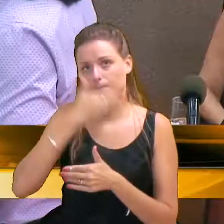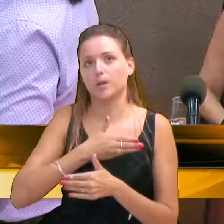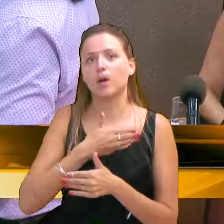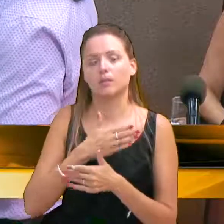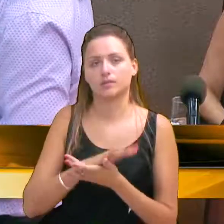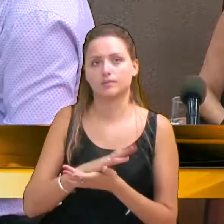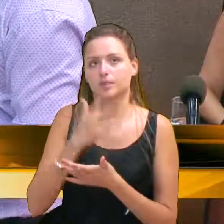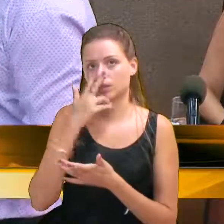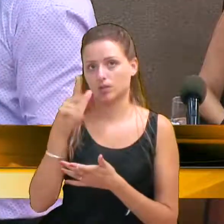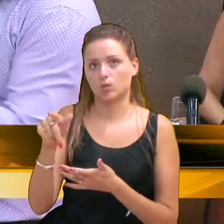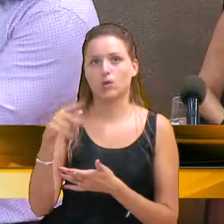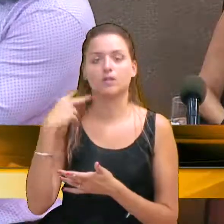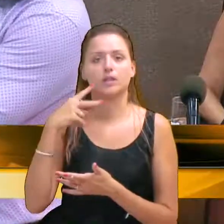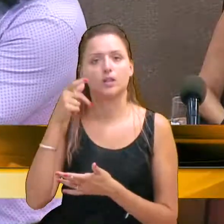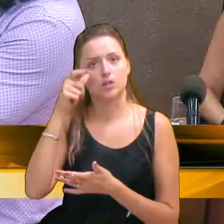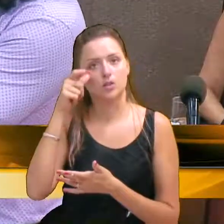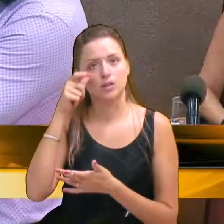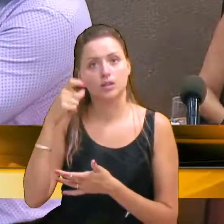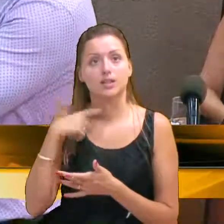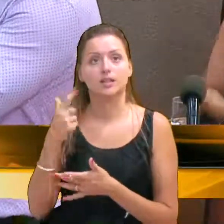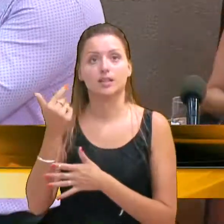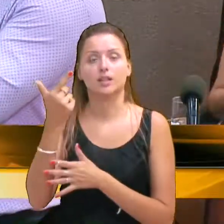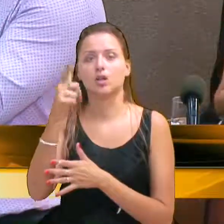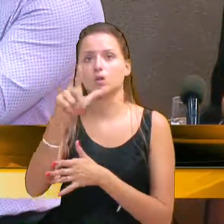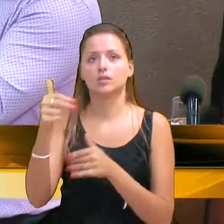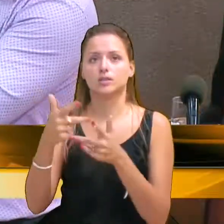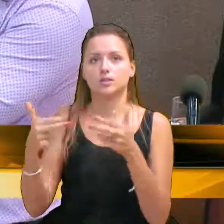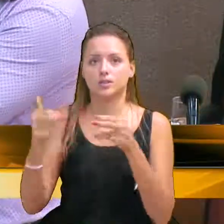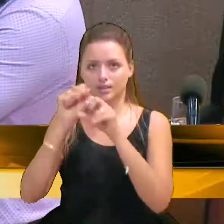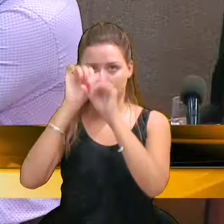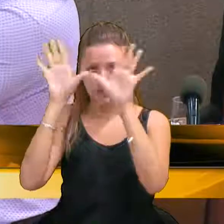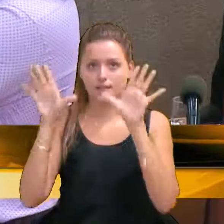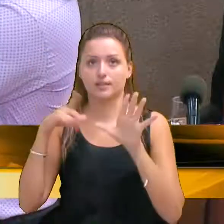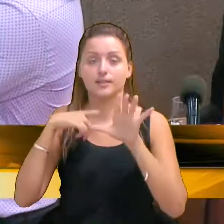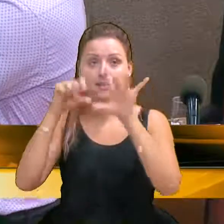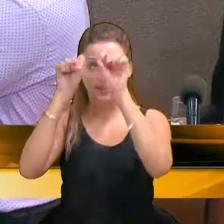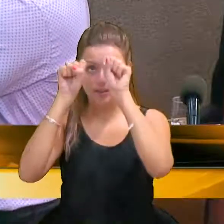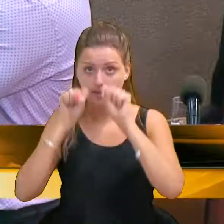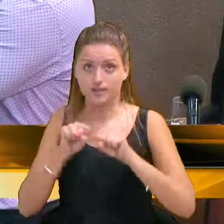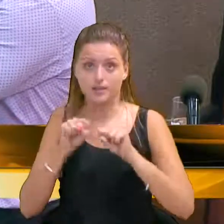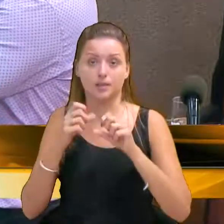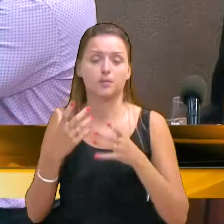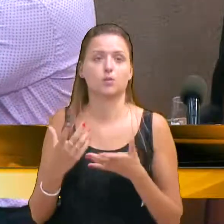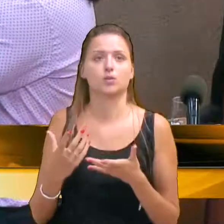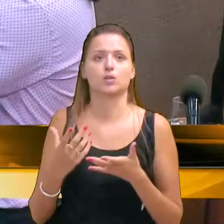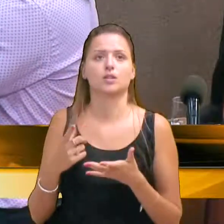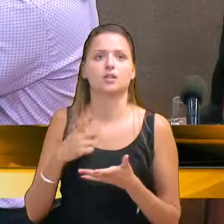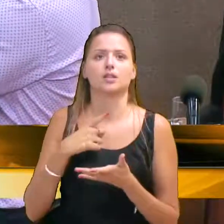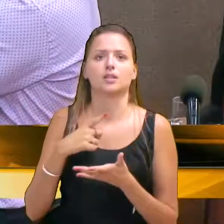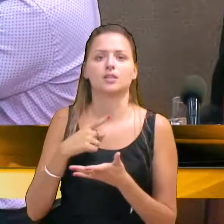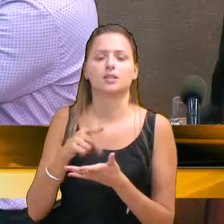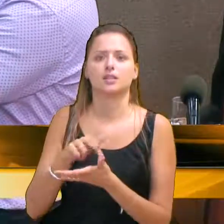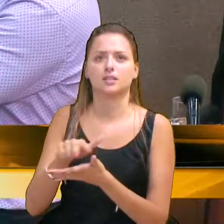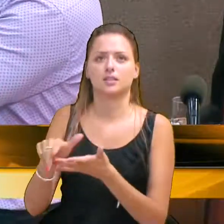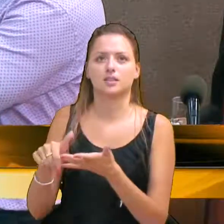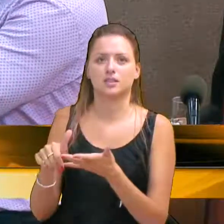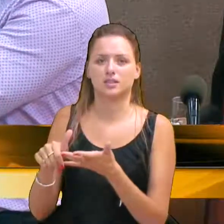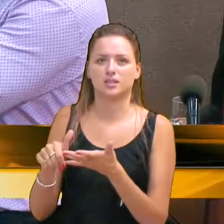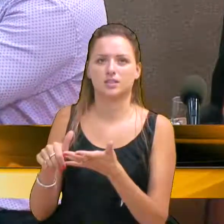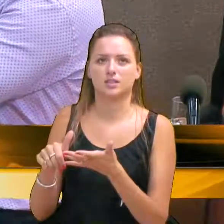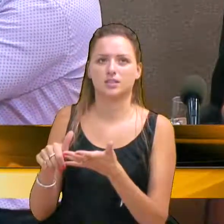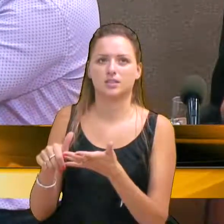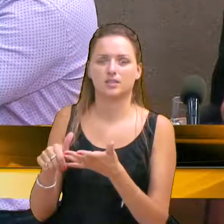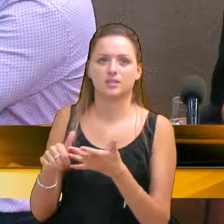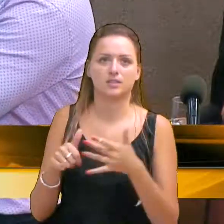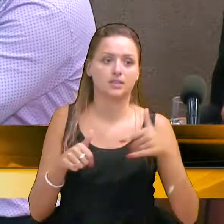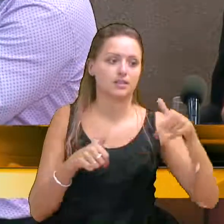aqui pelo vereador Paulo Pérez, existem outras evidências, existem testemunhas, existem vários tipos de 70 provas. contra, uma só